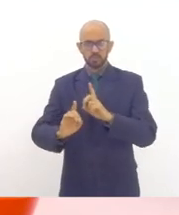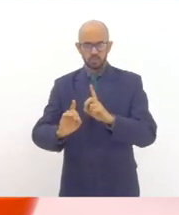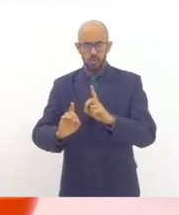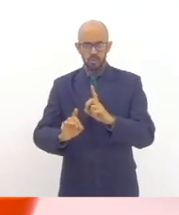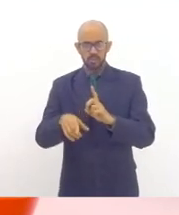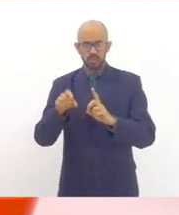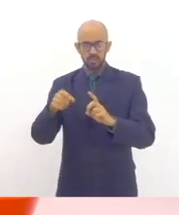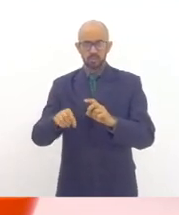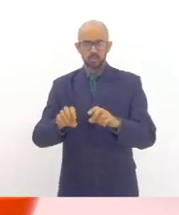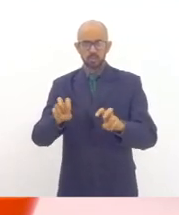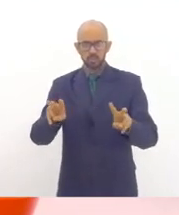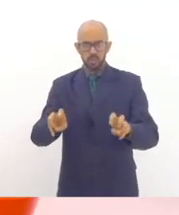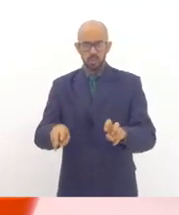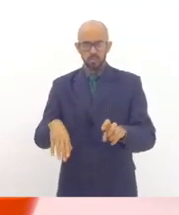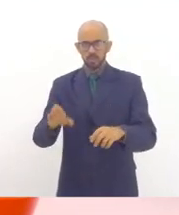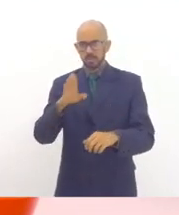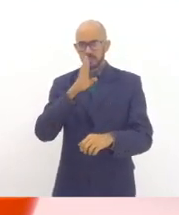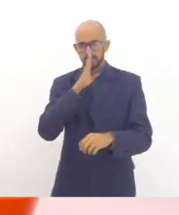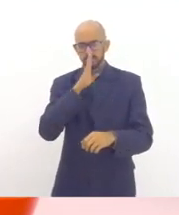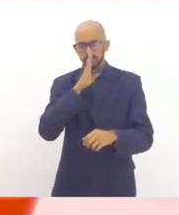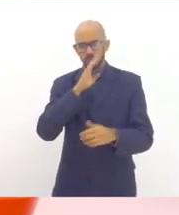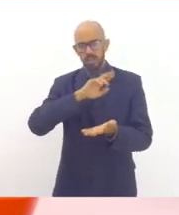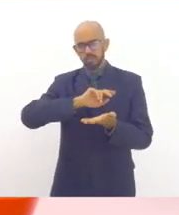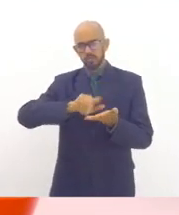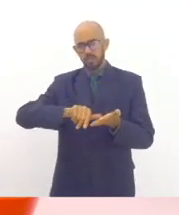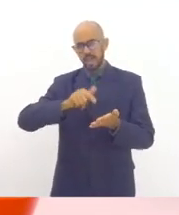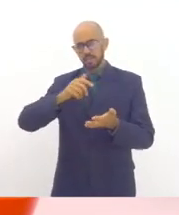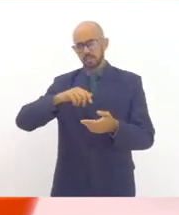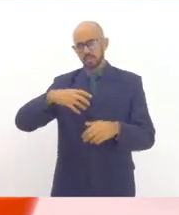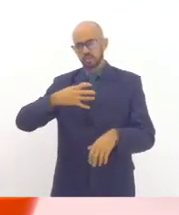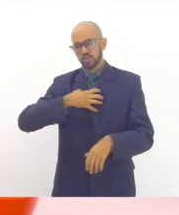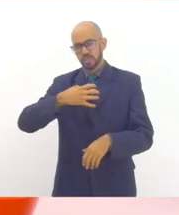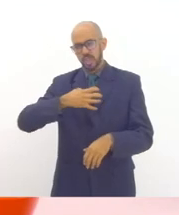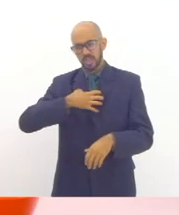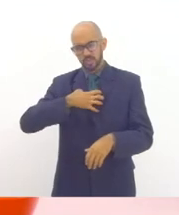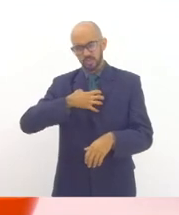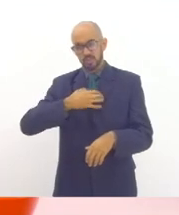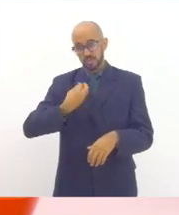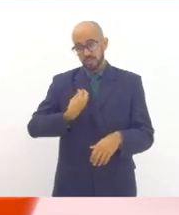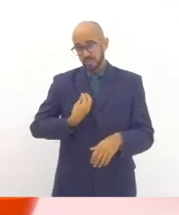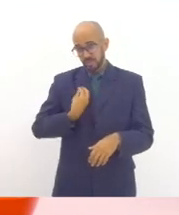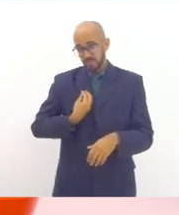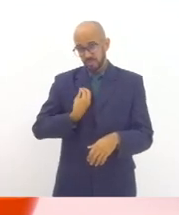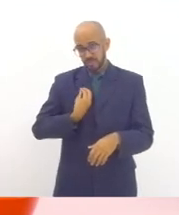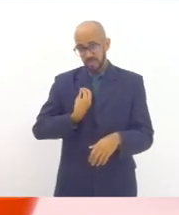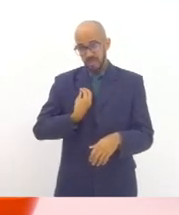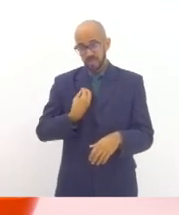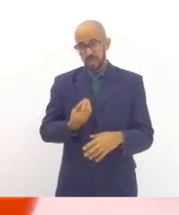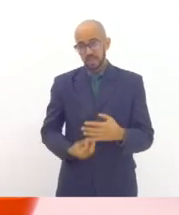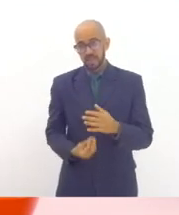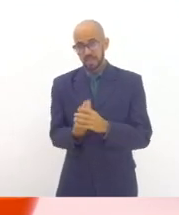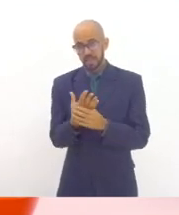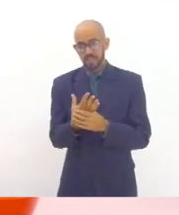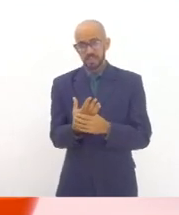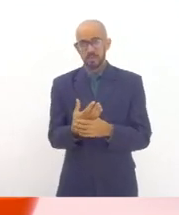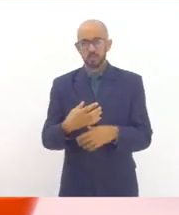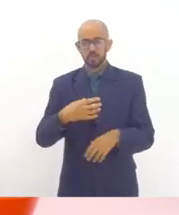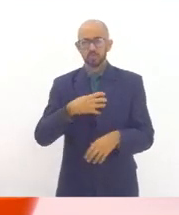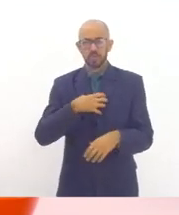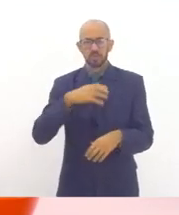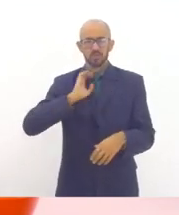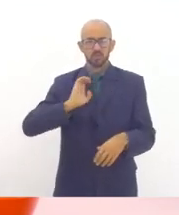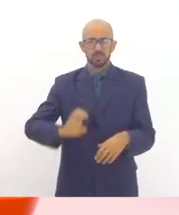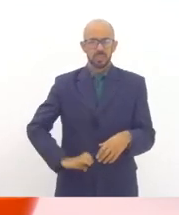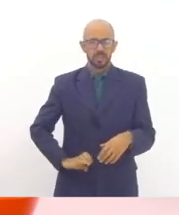silenciamentos a outros muitos modos de existência integram a formação cidadã. De igual forma, a garantia